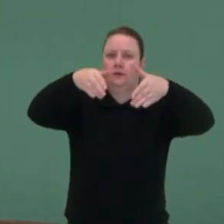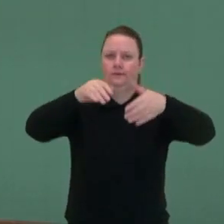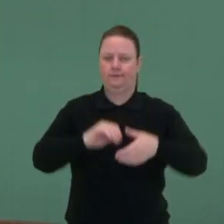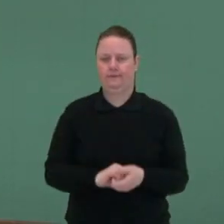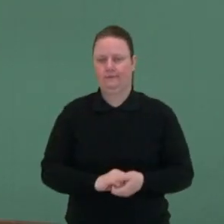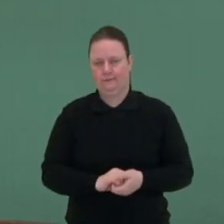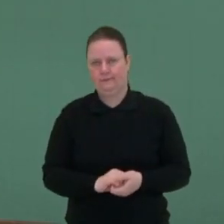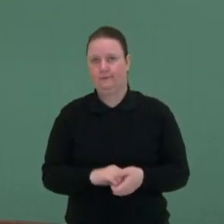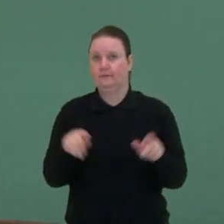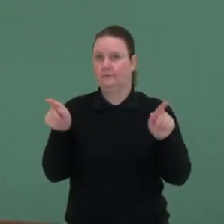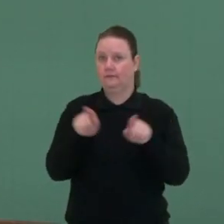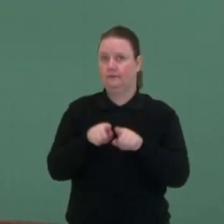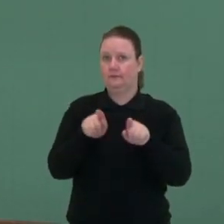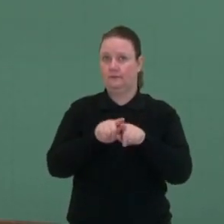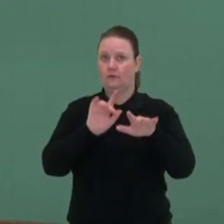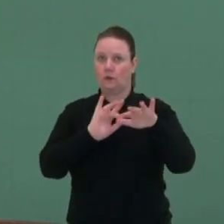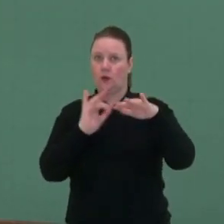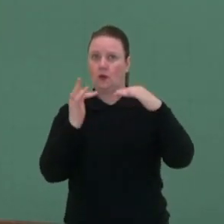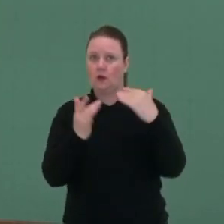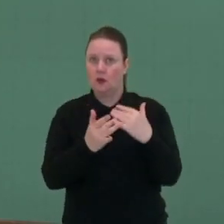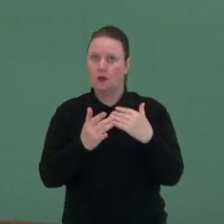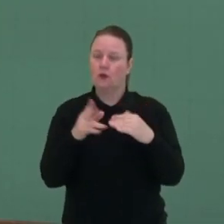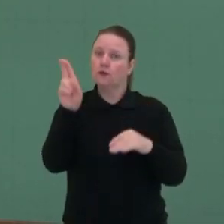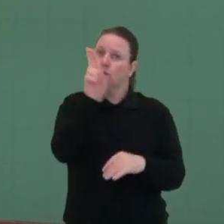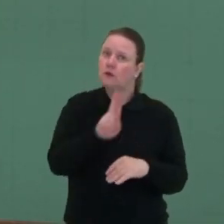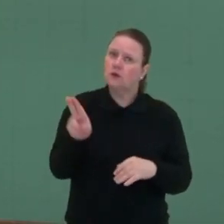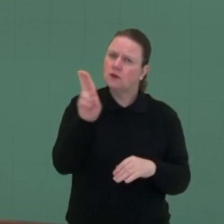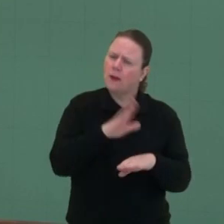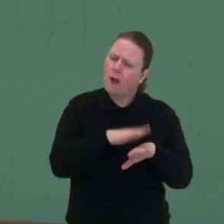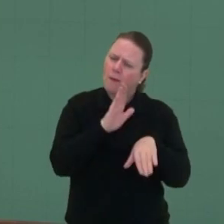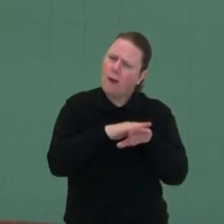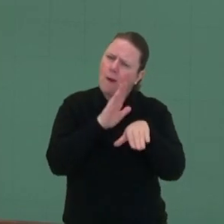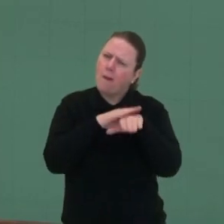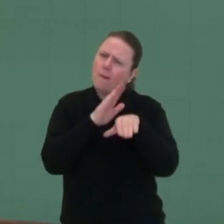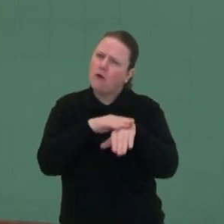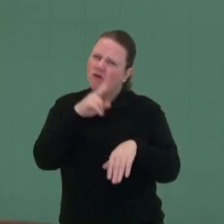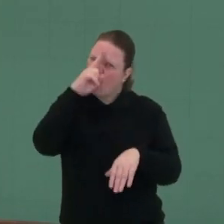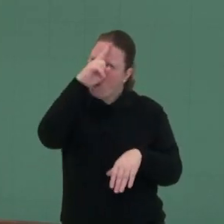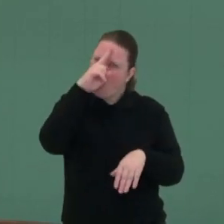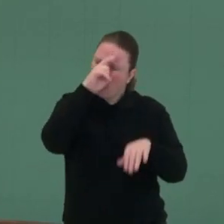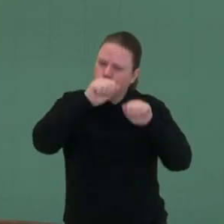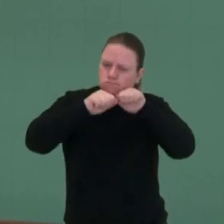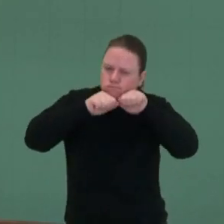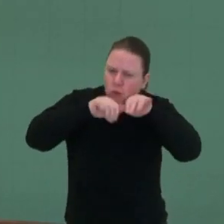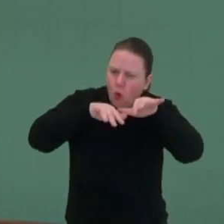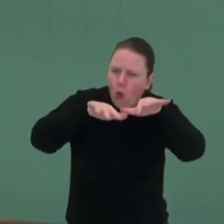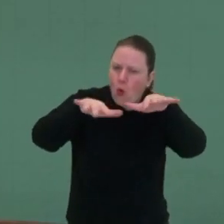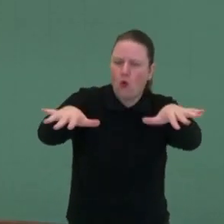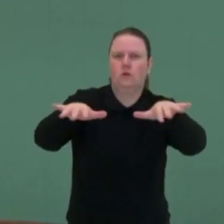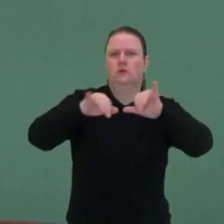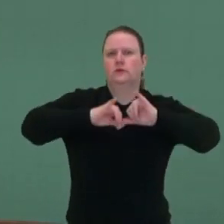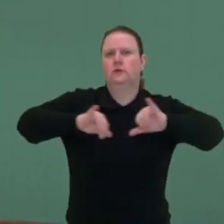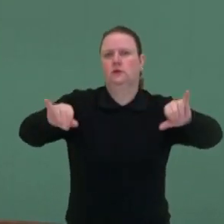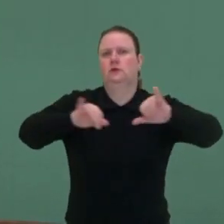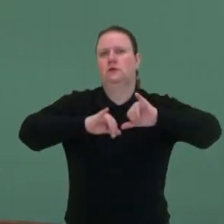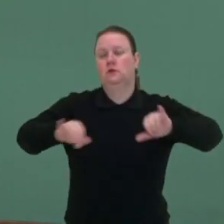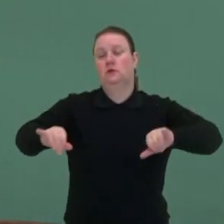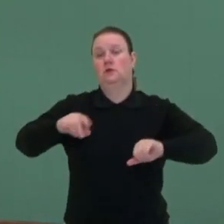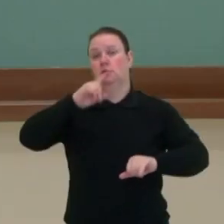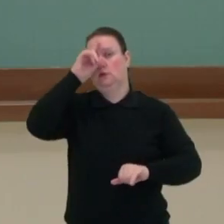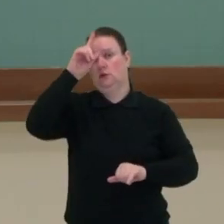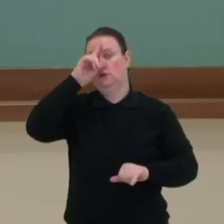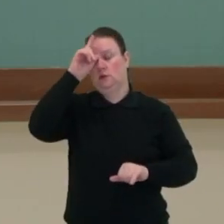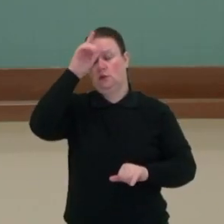Então, as redes sociais são cada vez mais usadas e com maior força para mostrar as ideias eleitorais de um